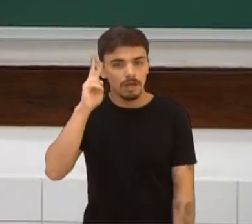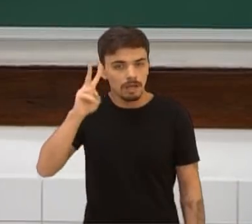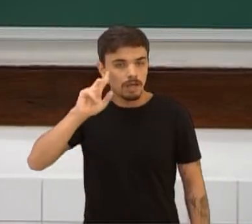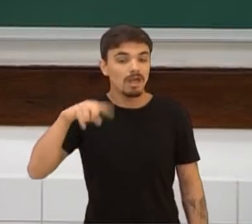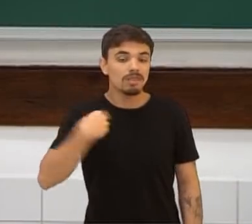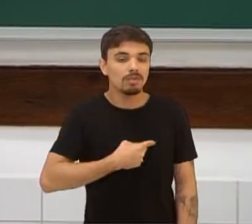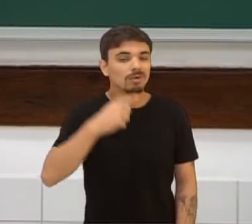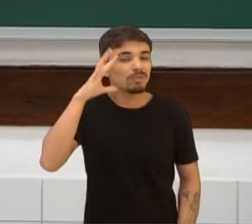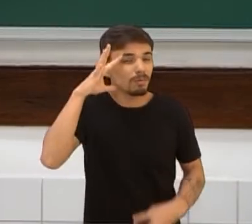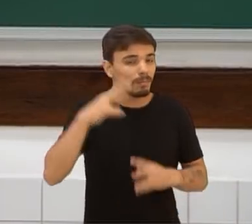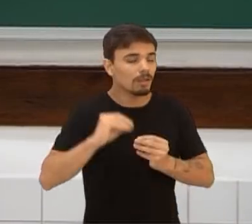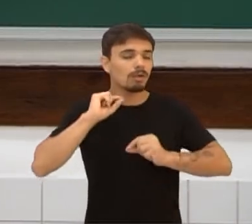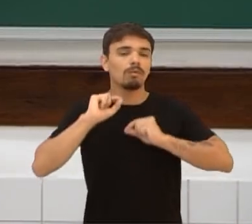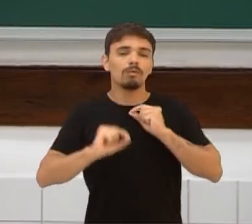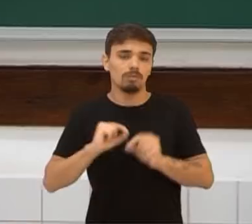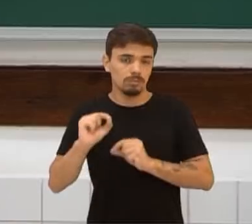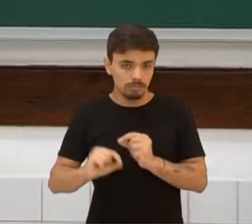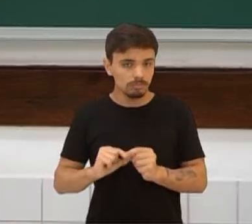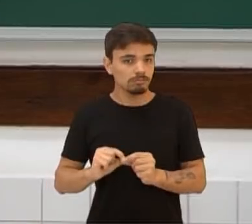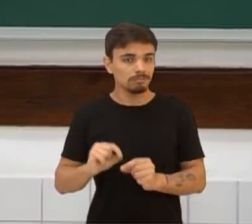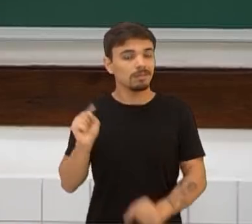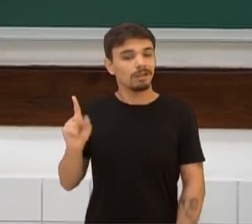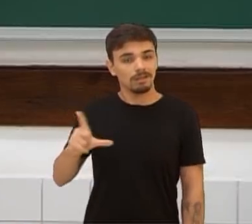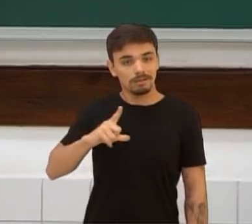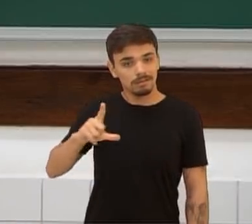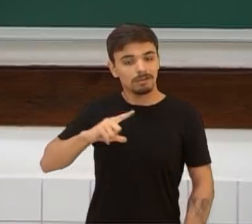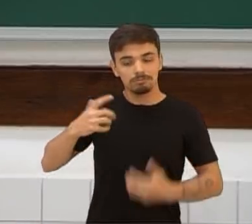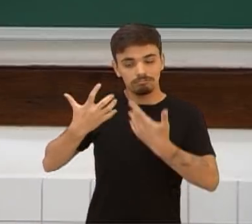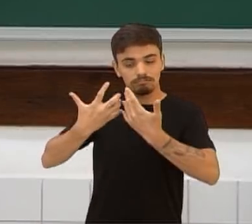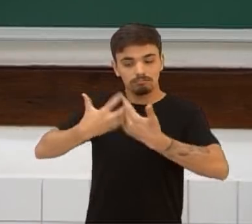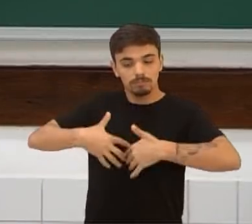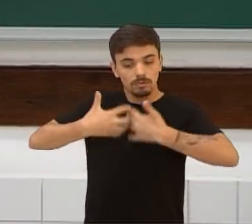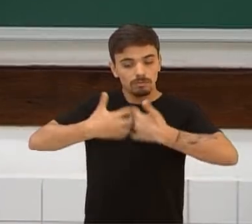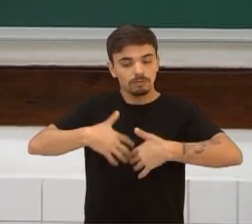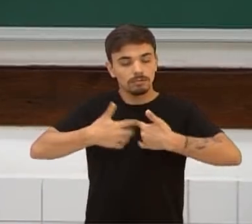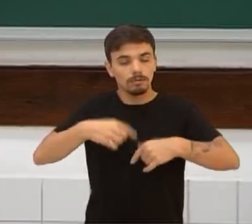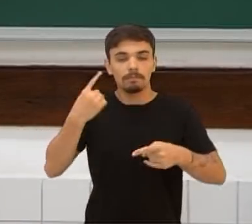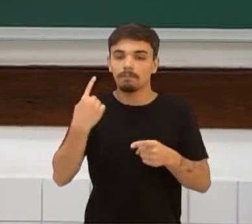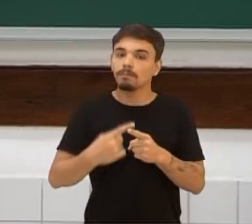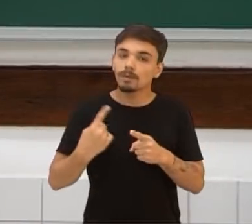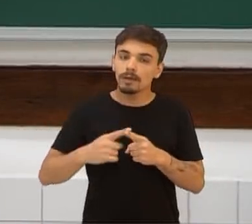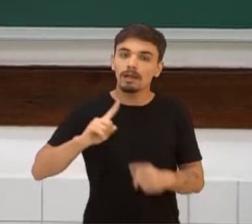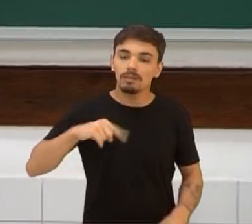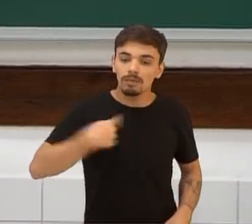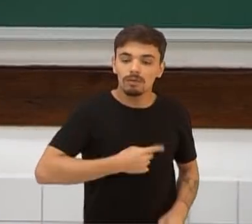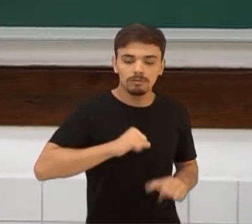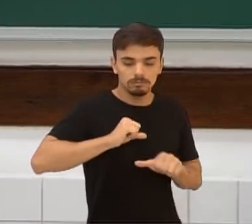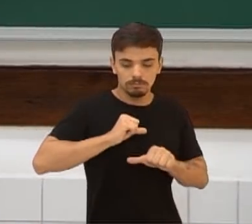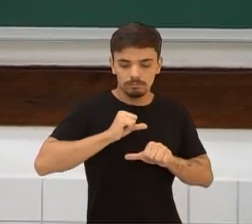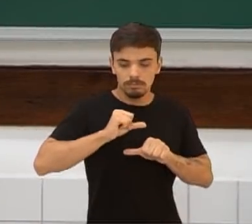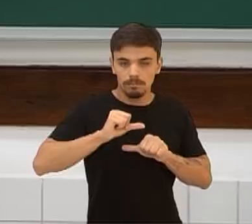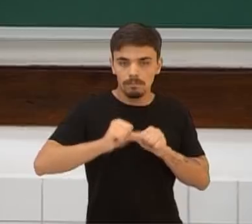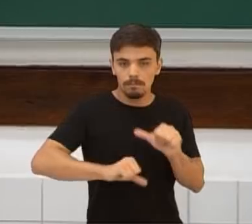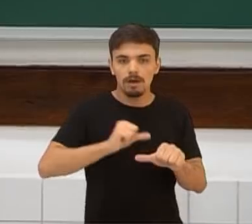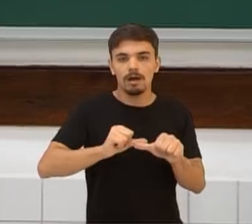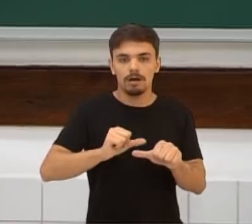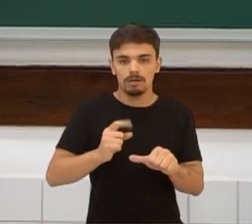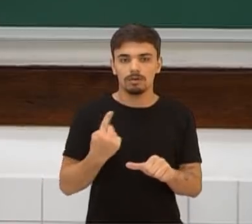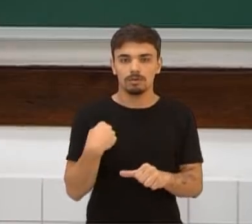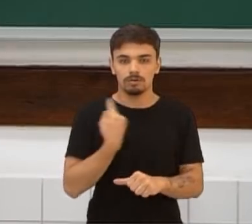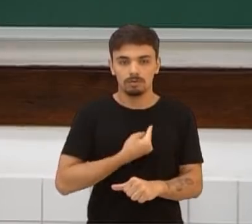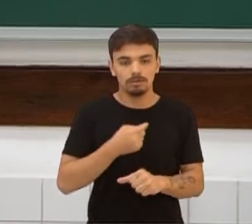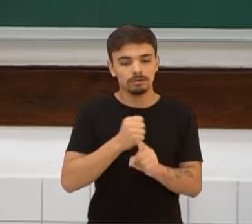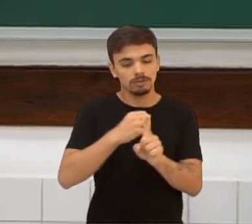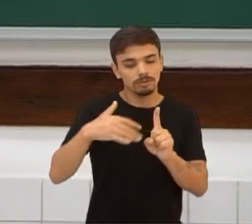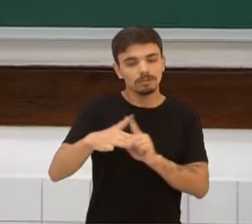gente entender que ela só funciona porque nós transformamos o nosso meio.